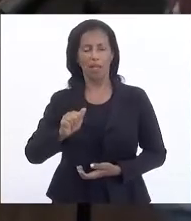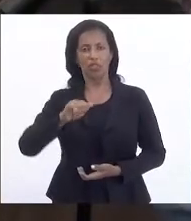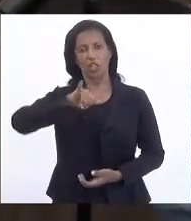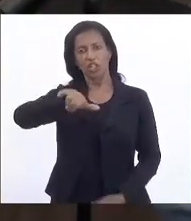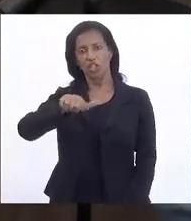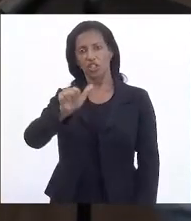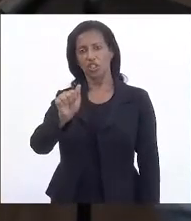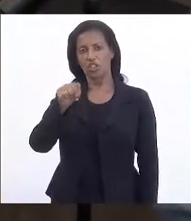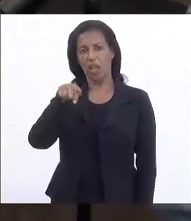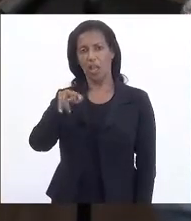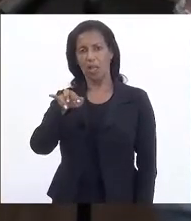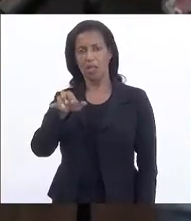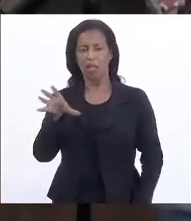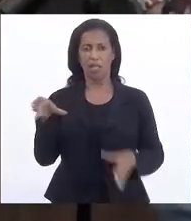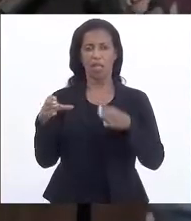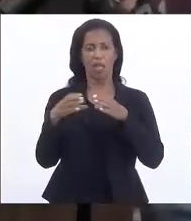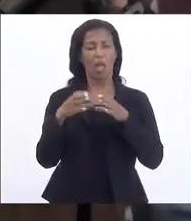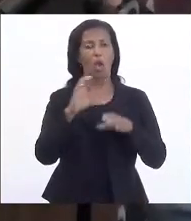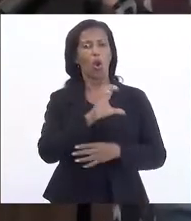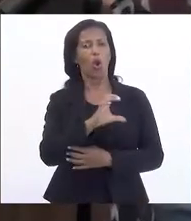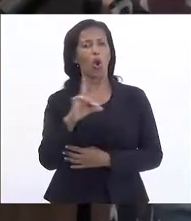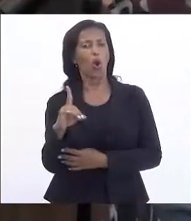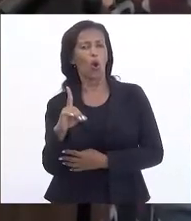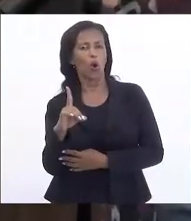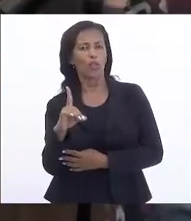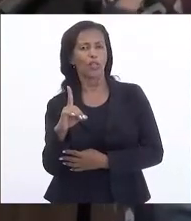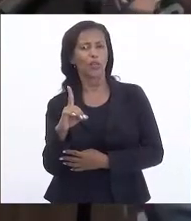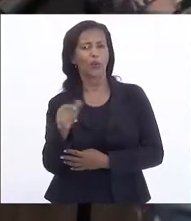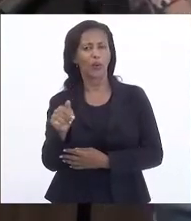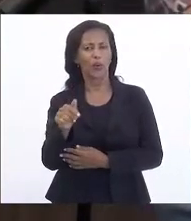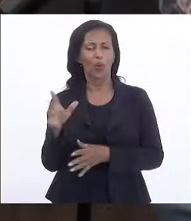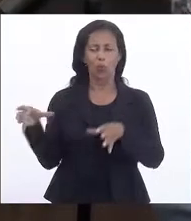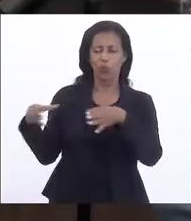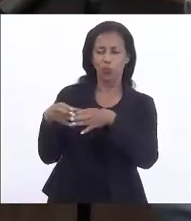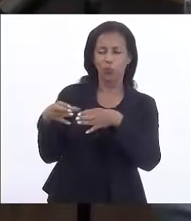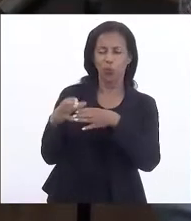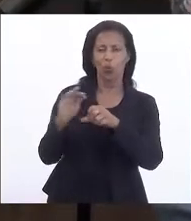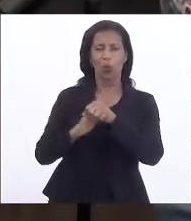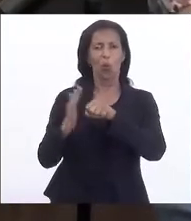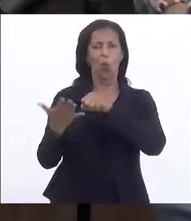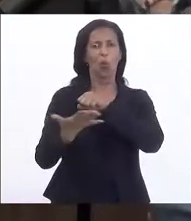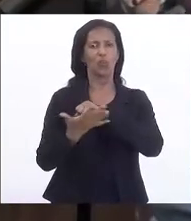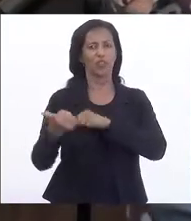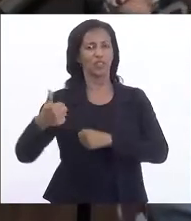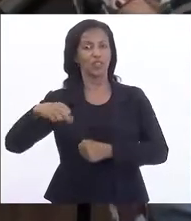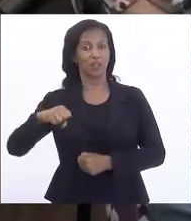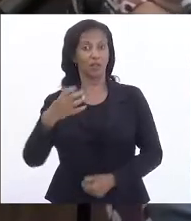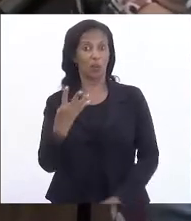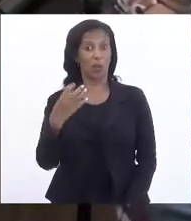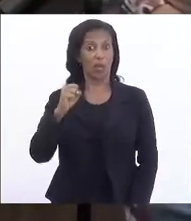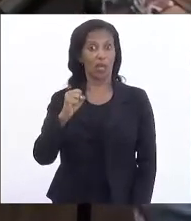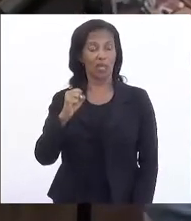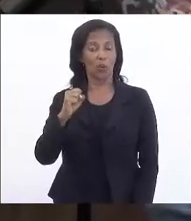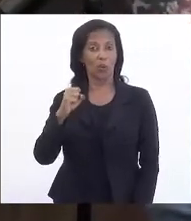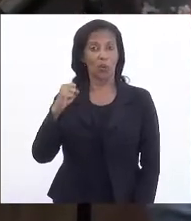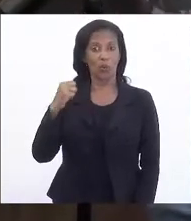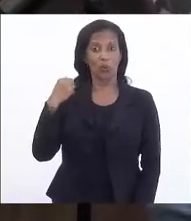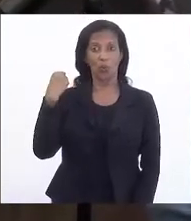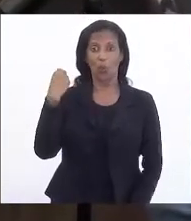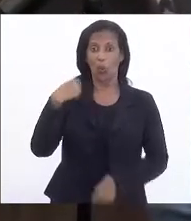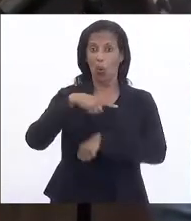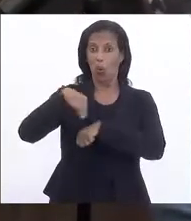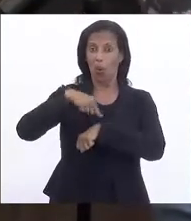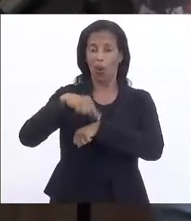que coordenou a equipe que sequenciou o genoma da covid-19 em 48 horas e uma brasileira mulher